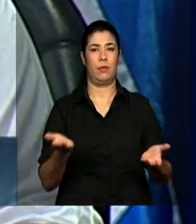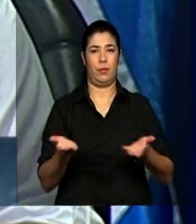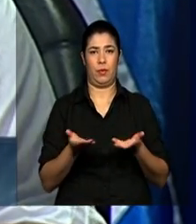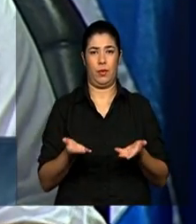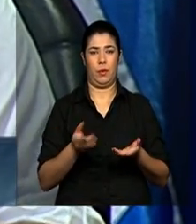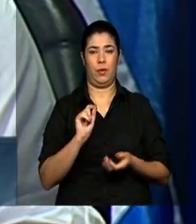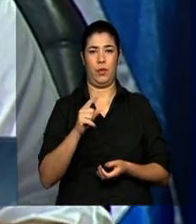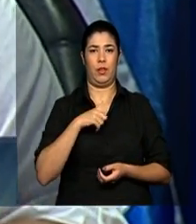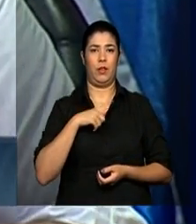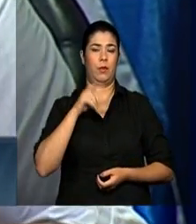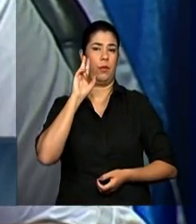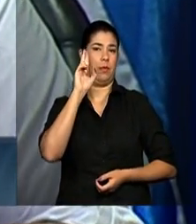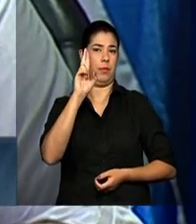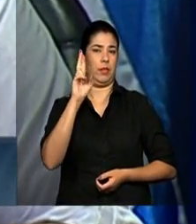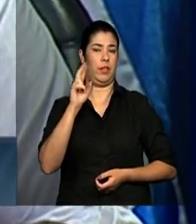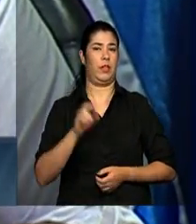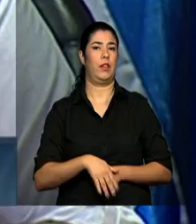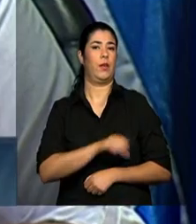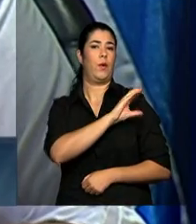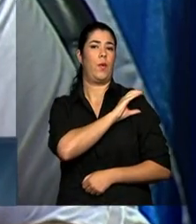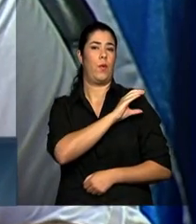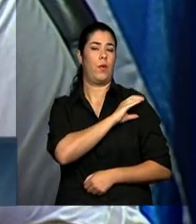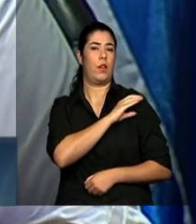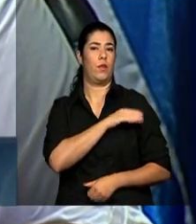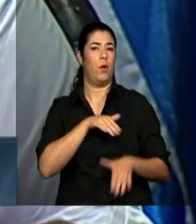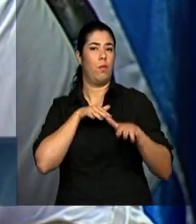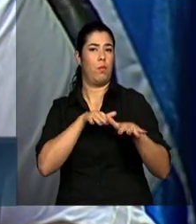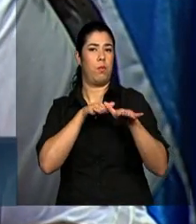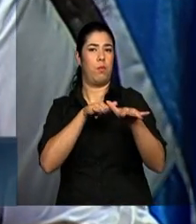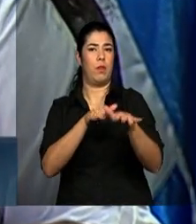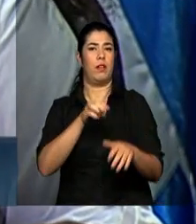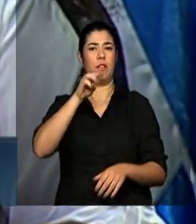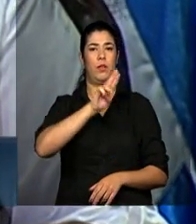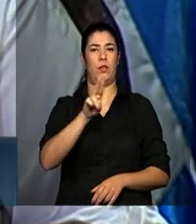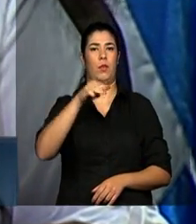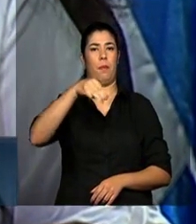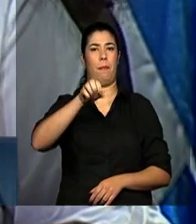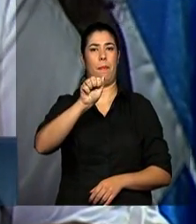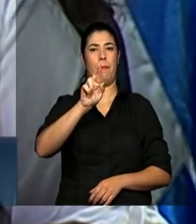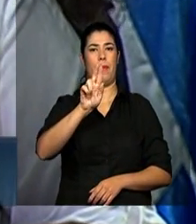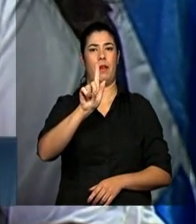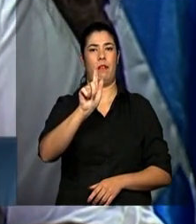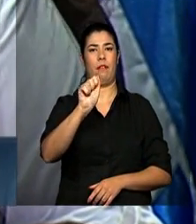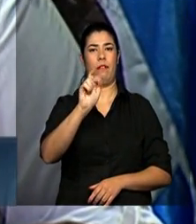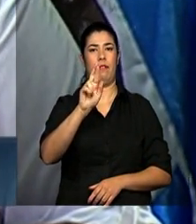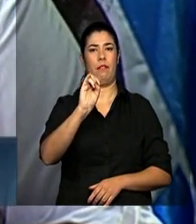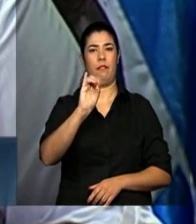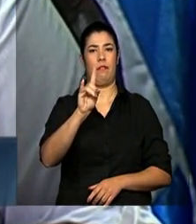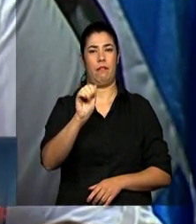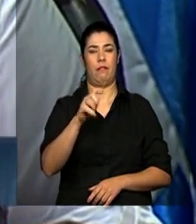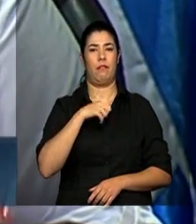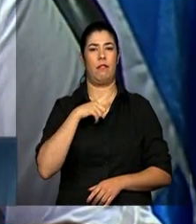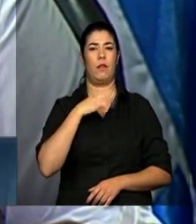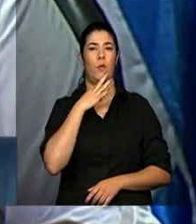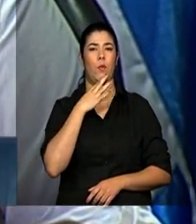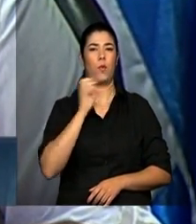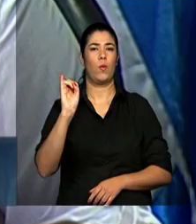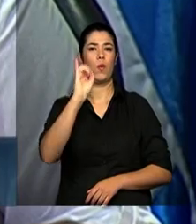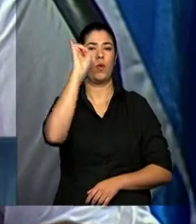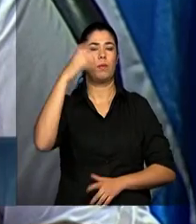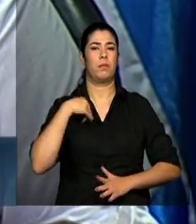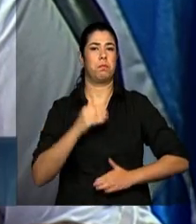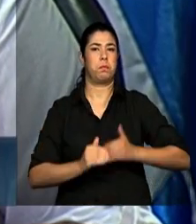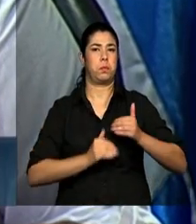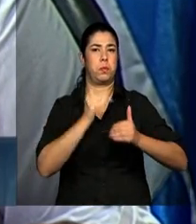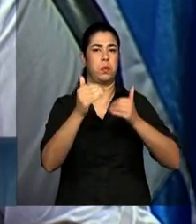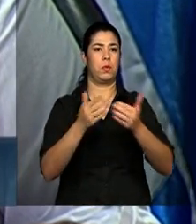enquanto coordenadora da Marcha das Margaridas, reconhecer a importância desse passo que estamos